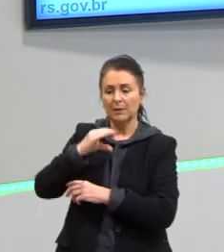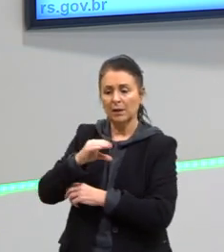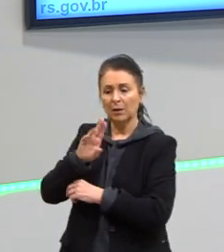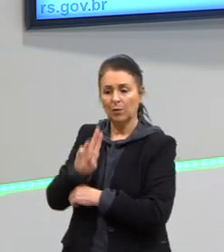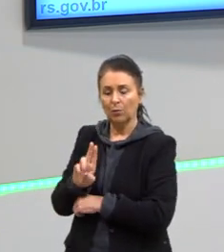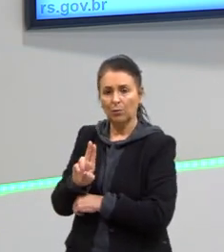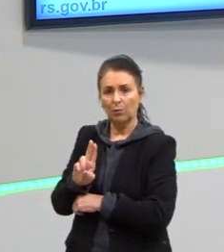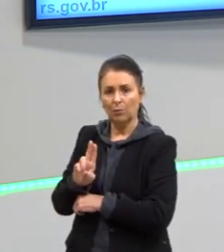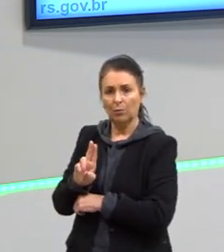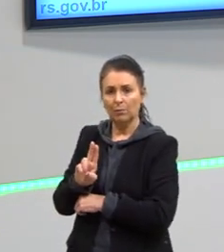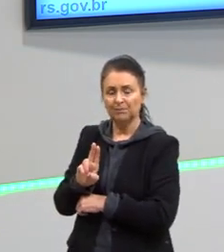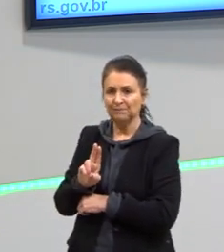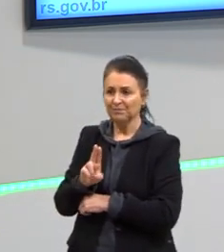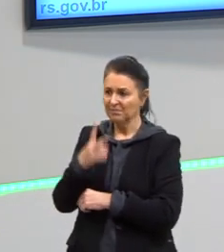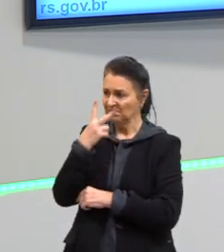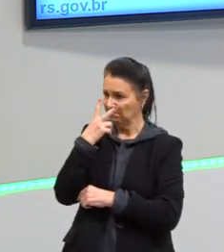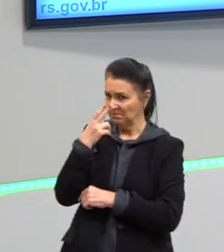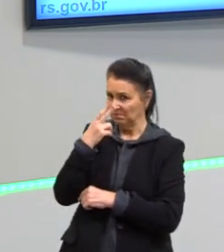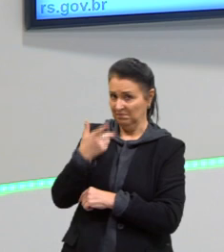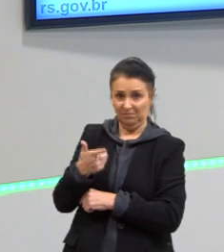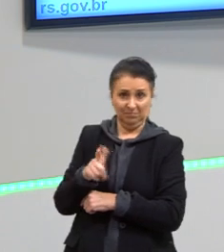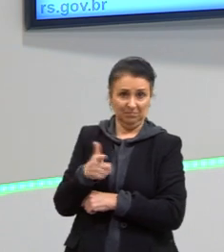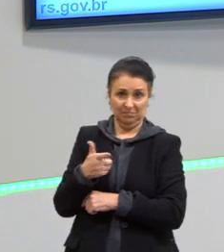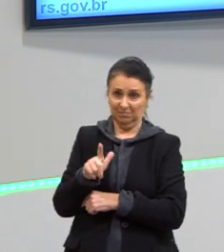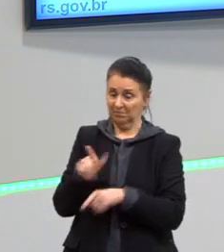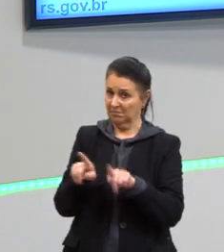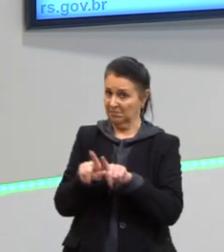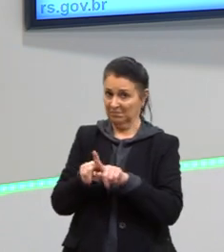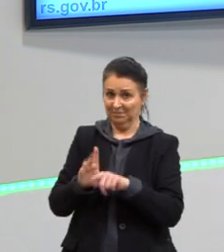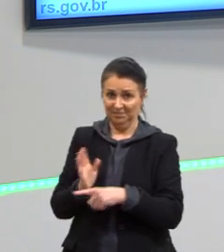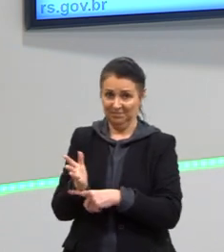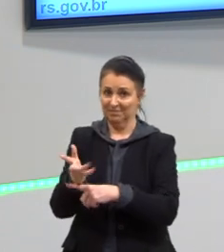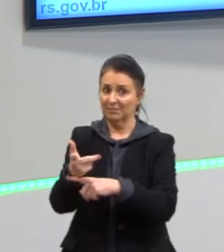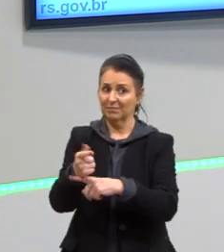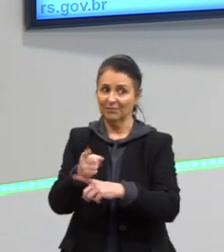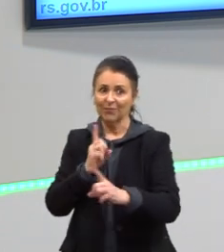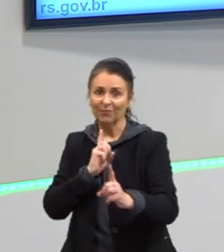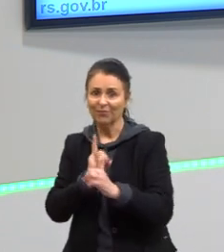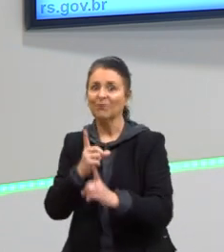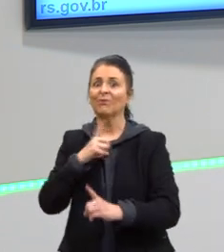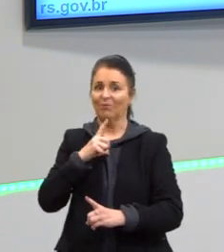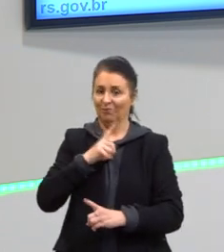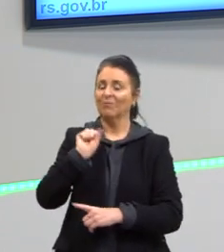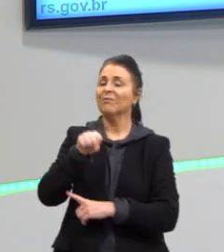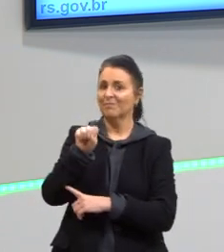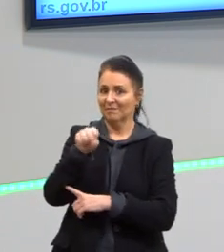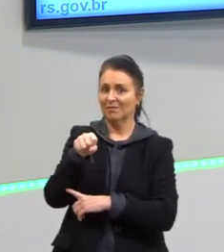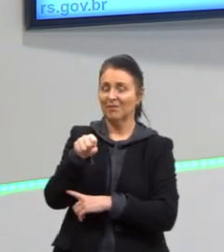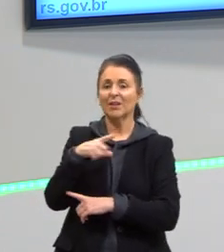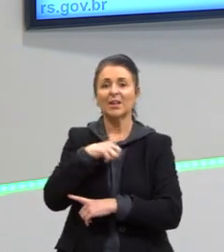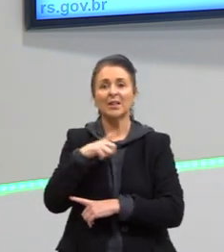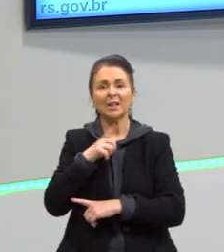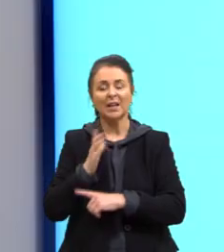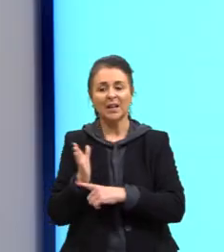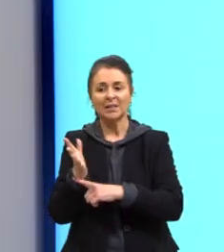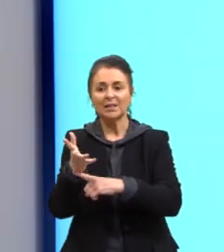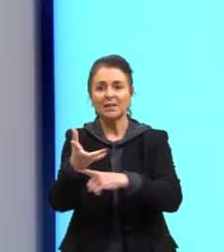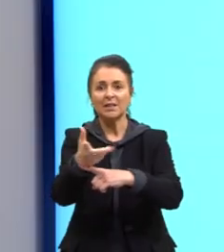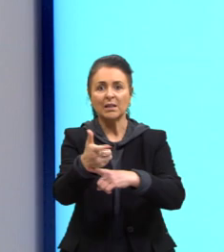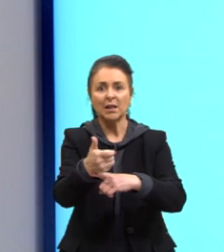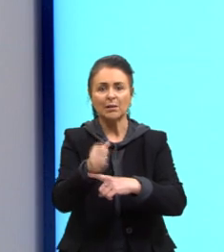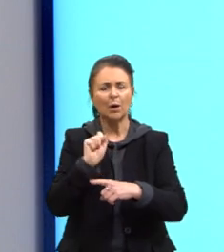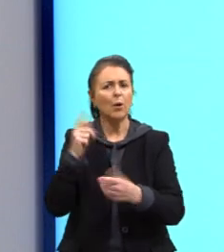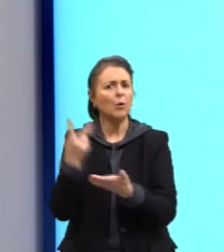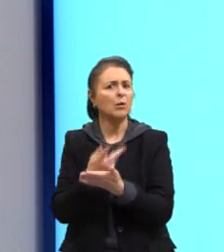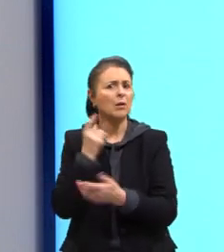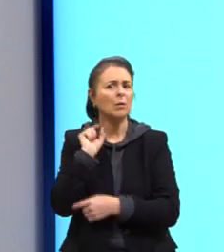indicaria para gente intuitivamente que ele não teria mas agora a gente descobriu que tem tá então quando a gente tem aceleração que que acontece